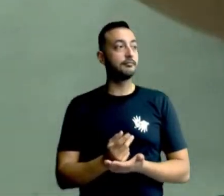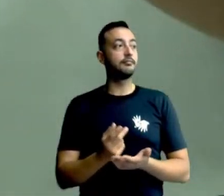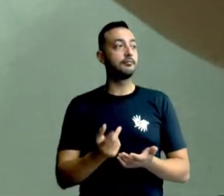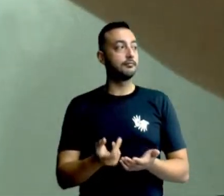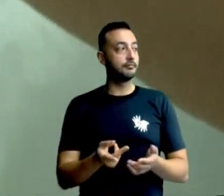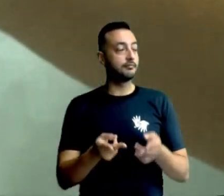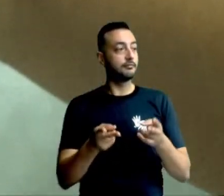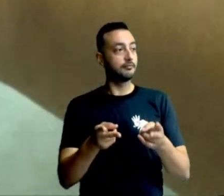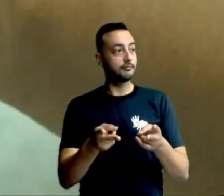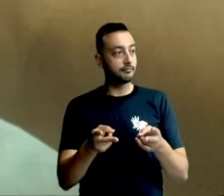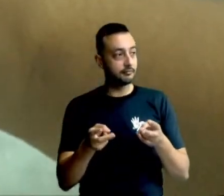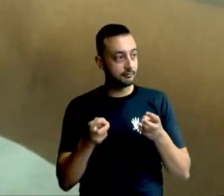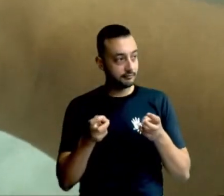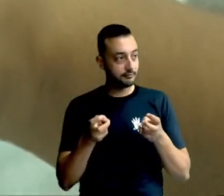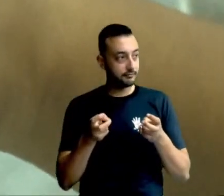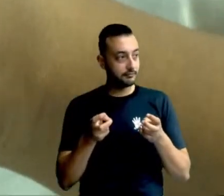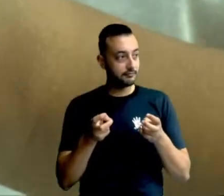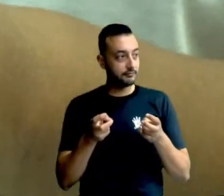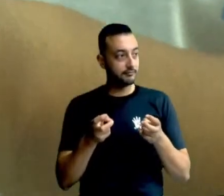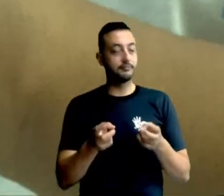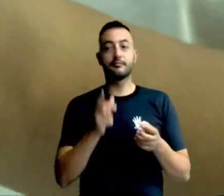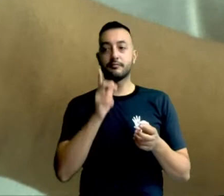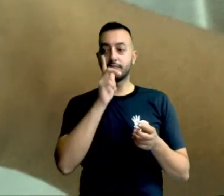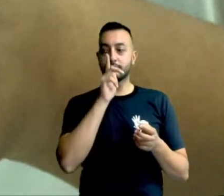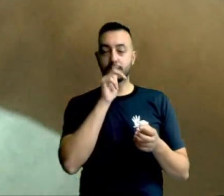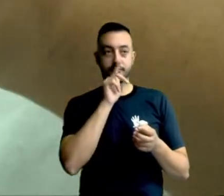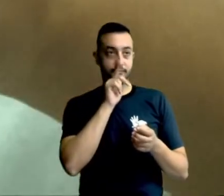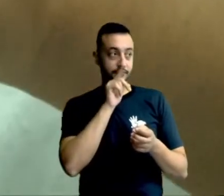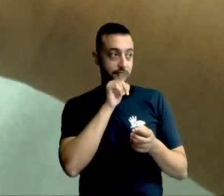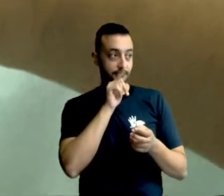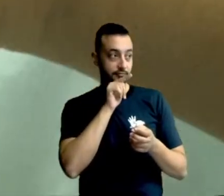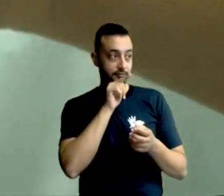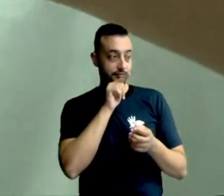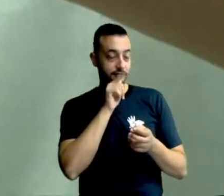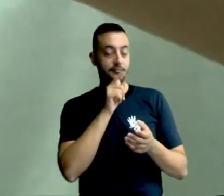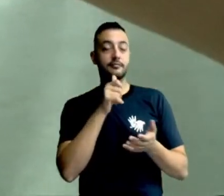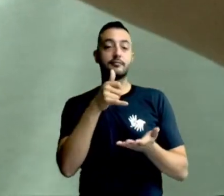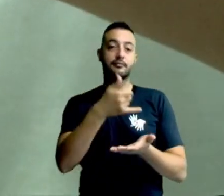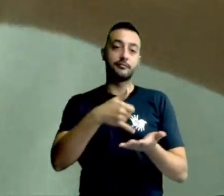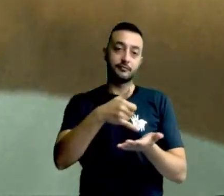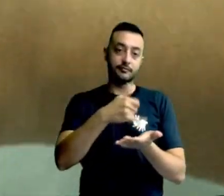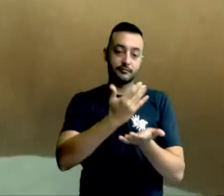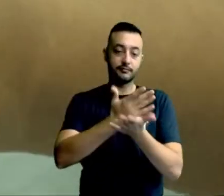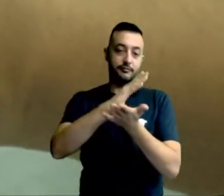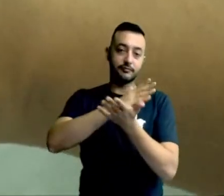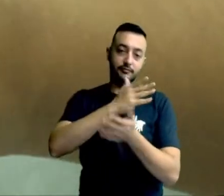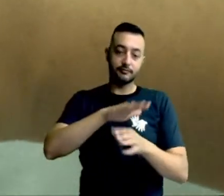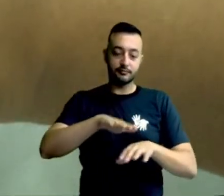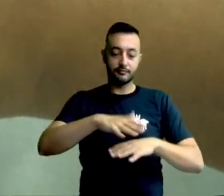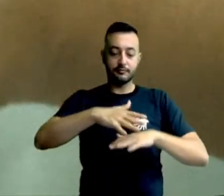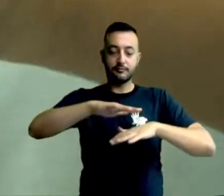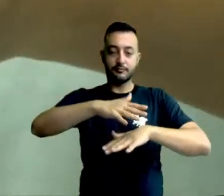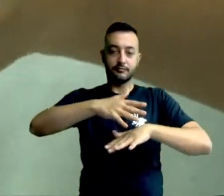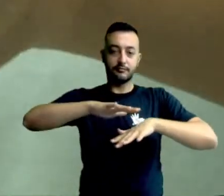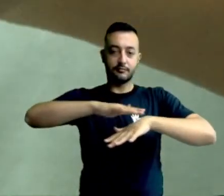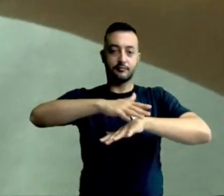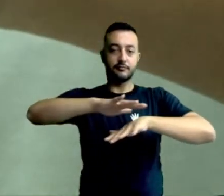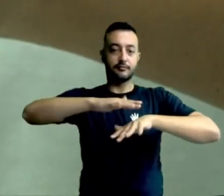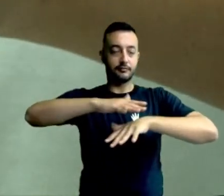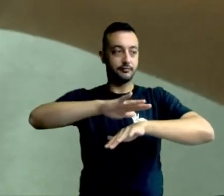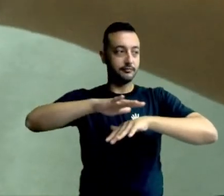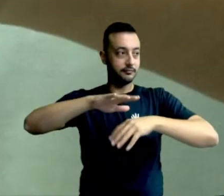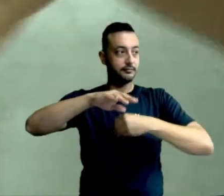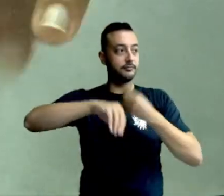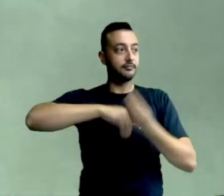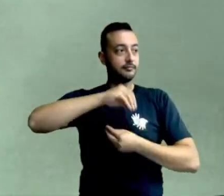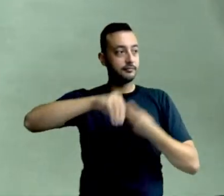A gente percebe, né, que a água está aqui e o óleo está aqui. Embora seja uma mistura, a